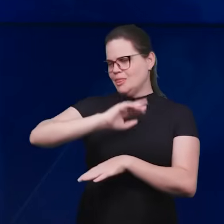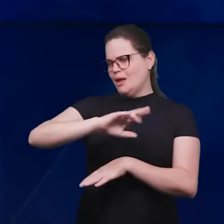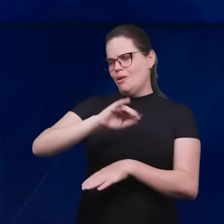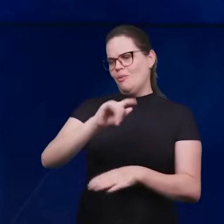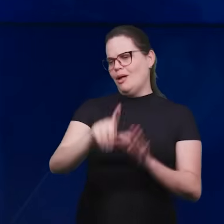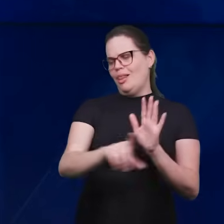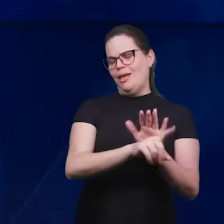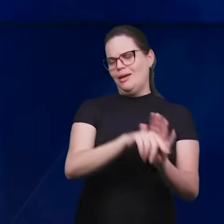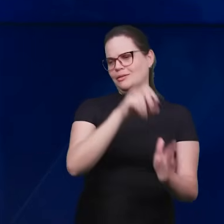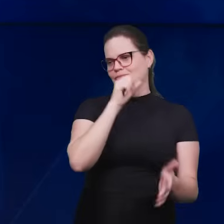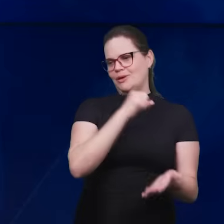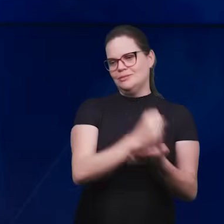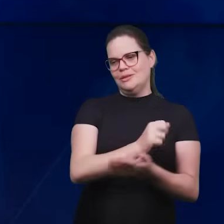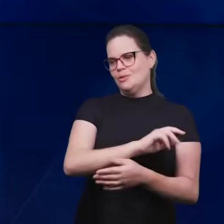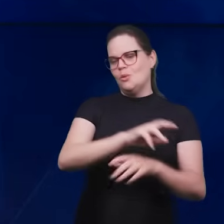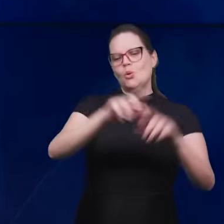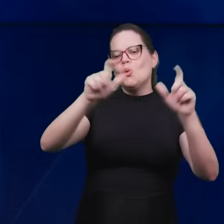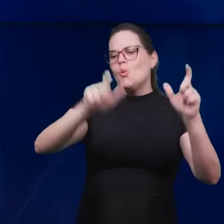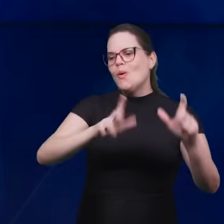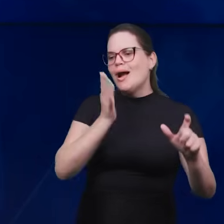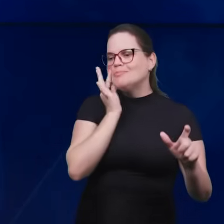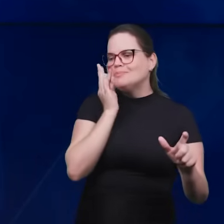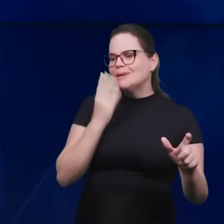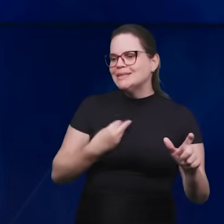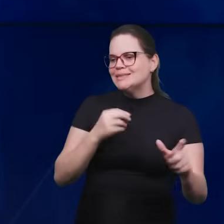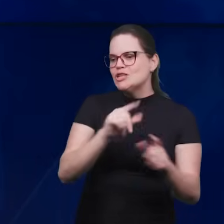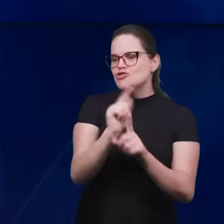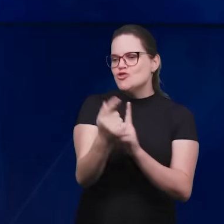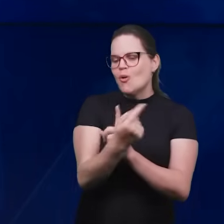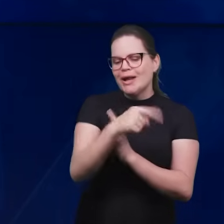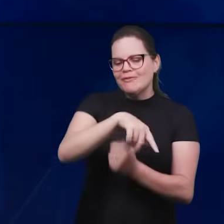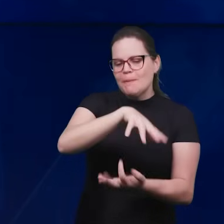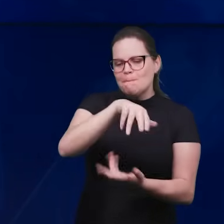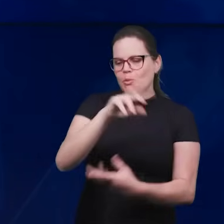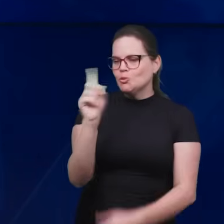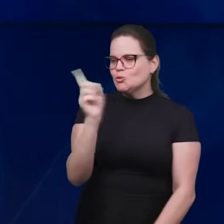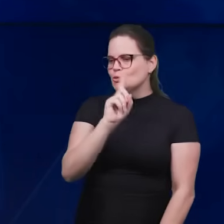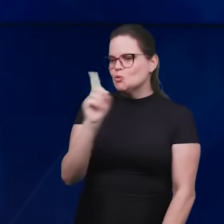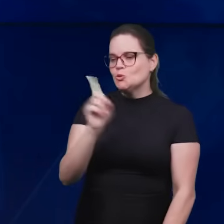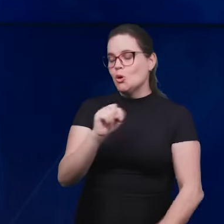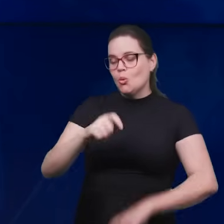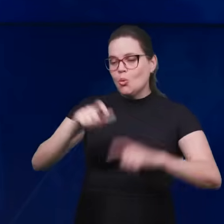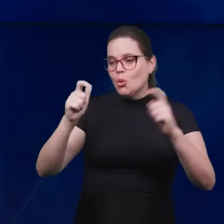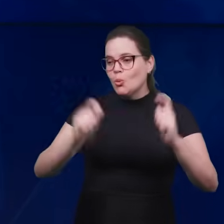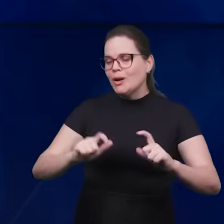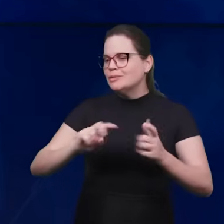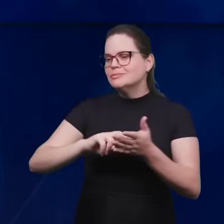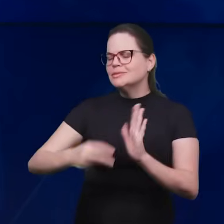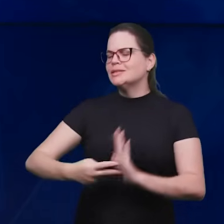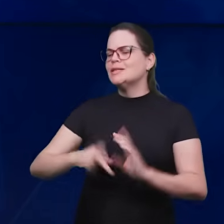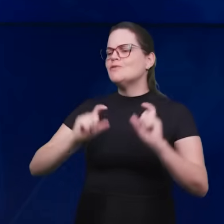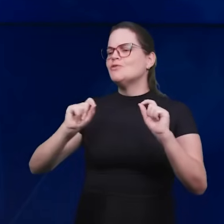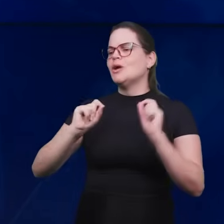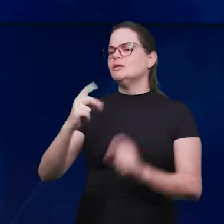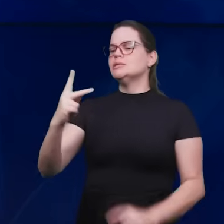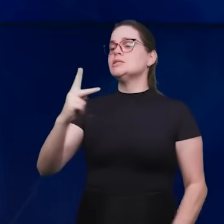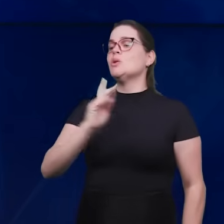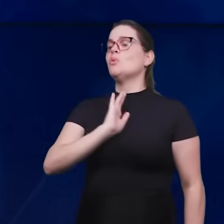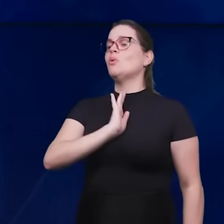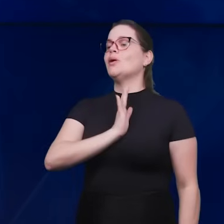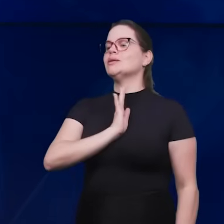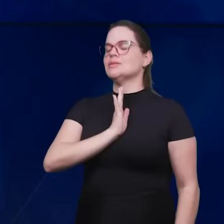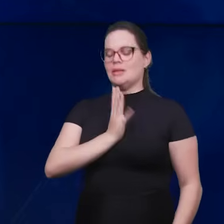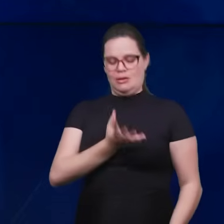mais importante não é lugar físico, geográfico. O lugar agora onde Deus quer ser adorado é dentro